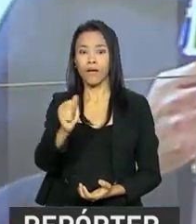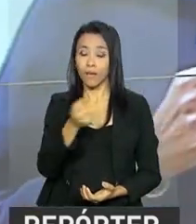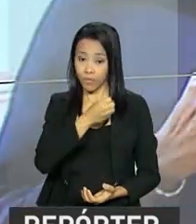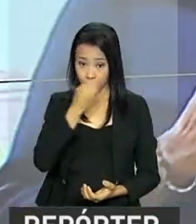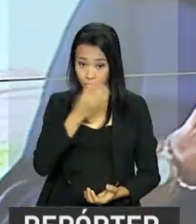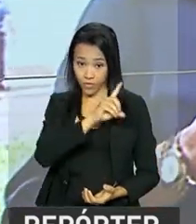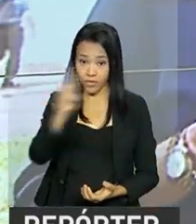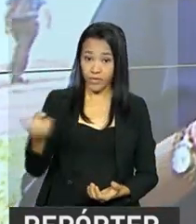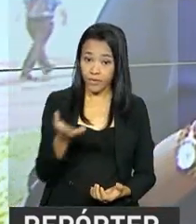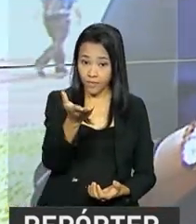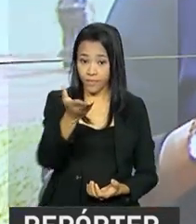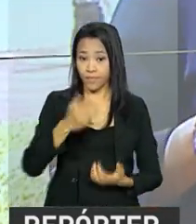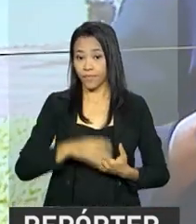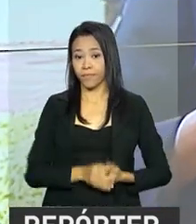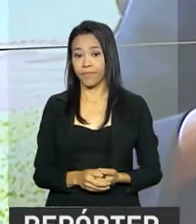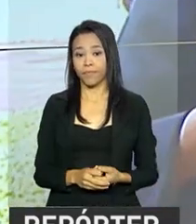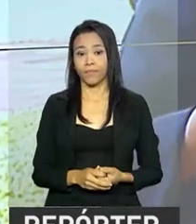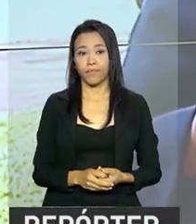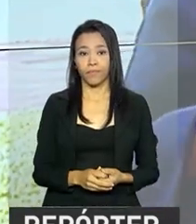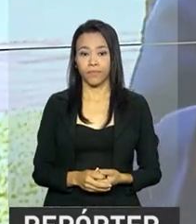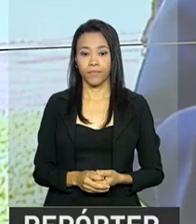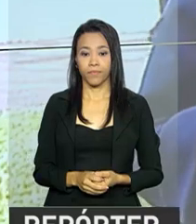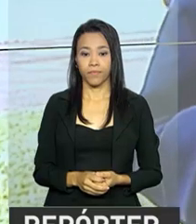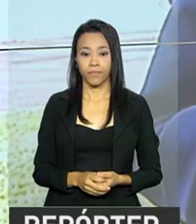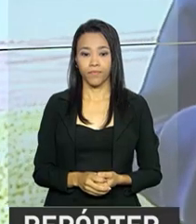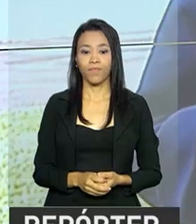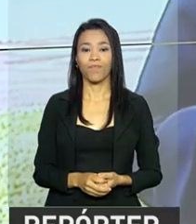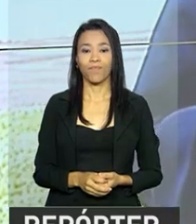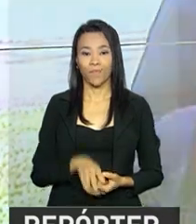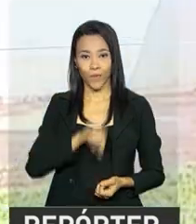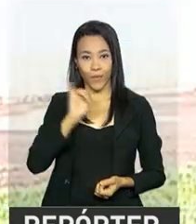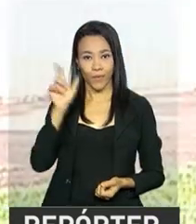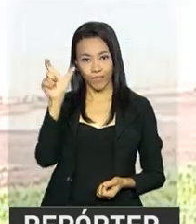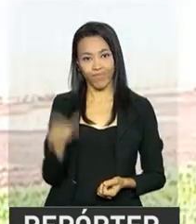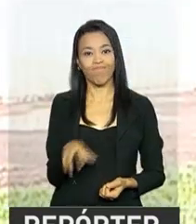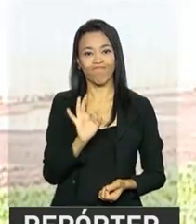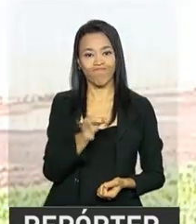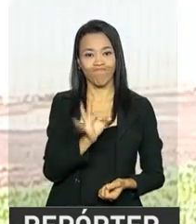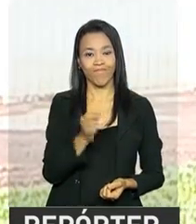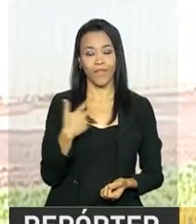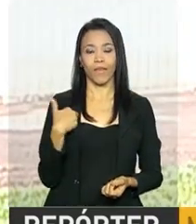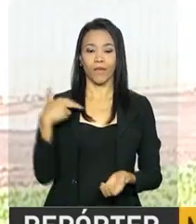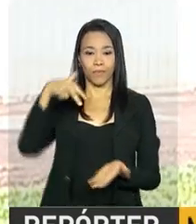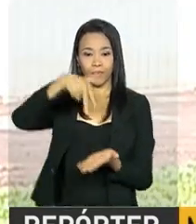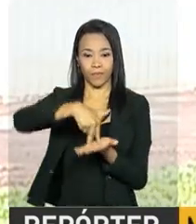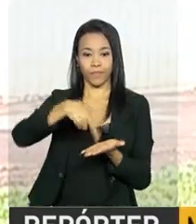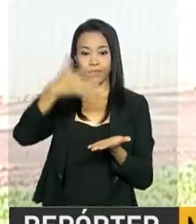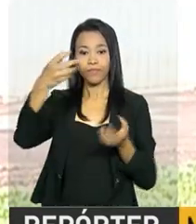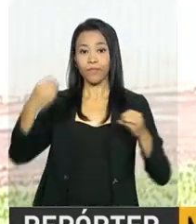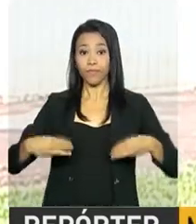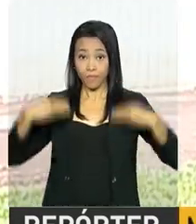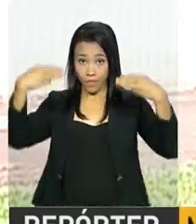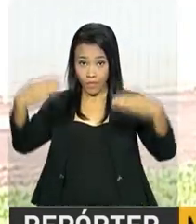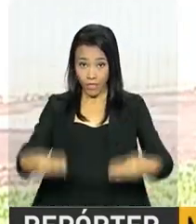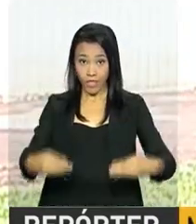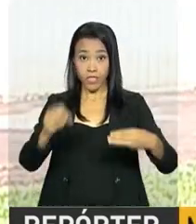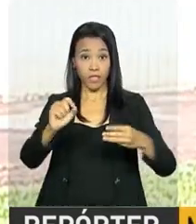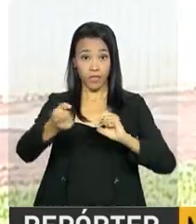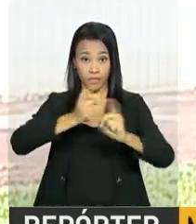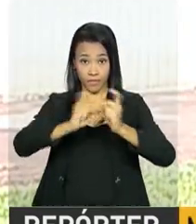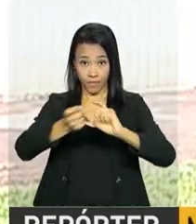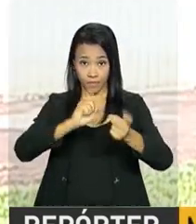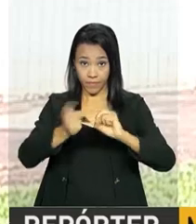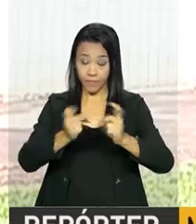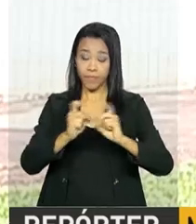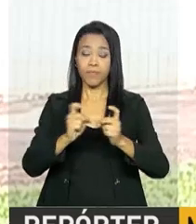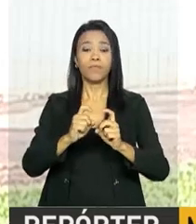Bom dia olá Leandro É isso mesmo eu estou aqui no Ministério do planejamento desenvolvimento